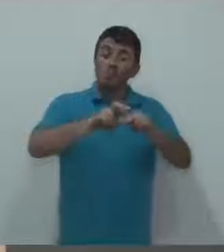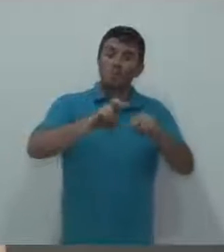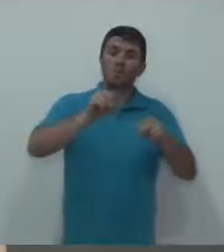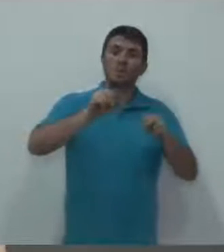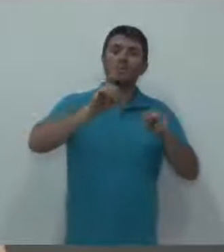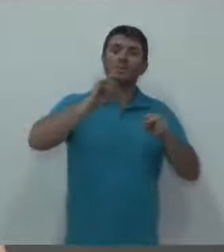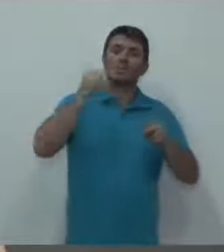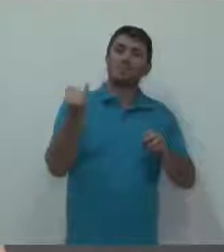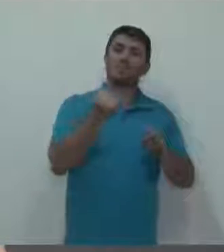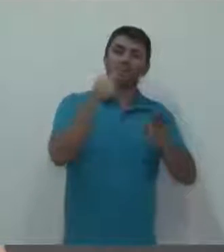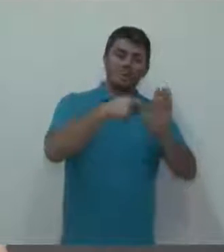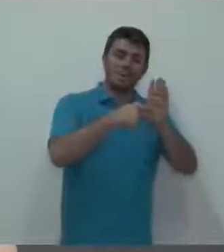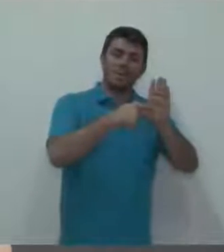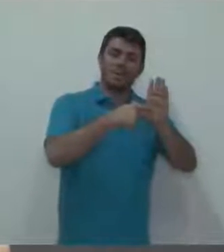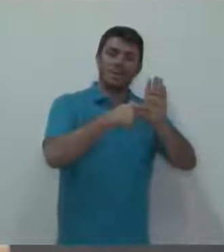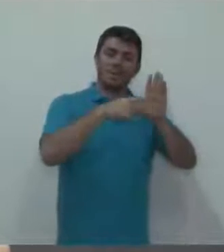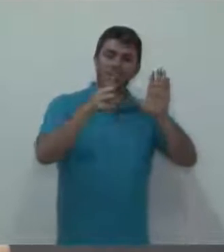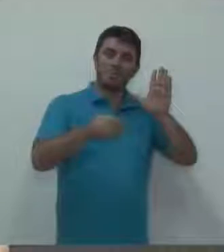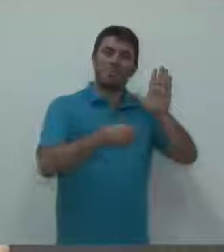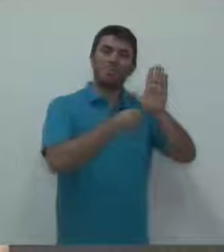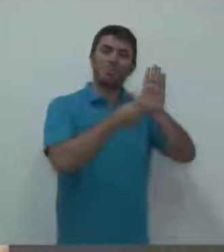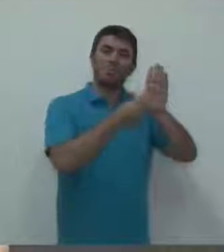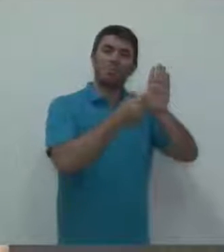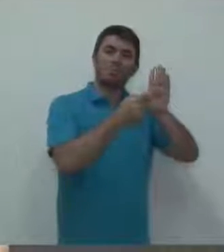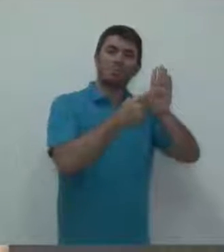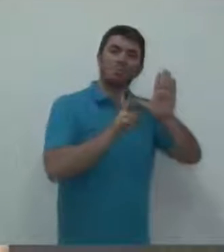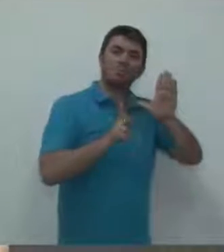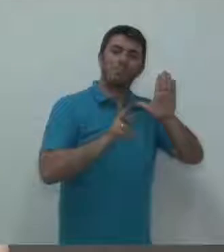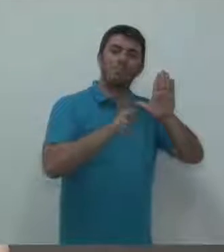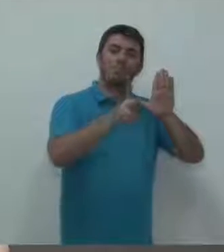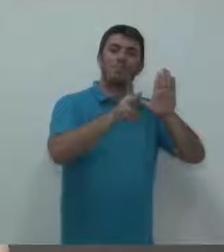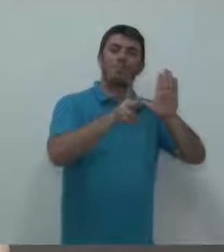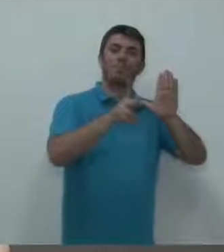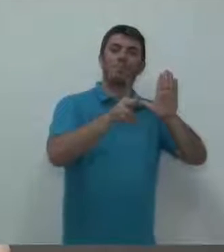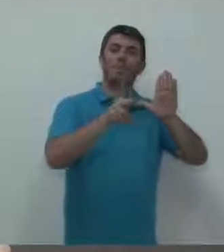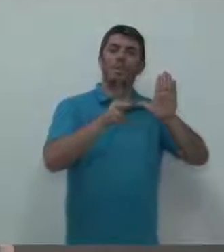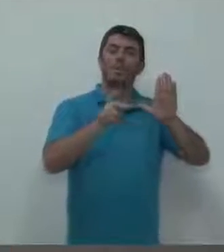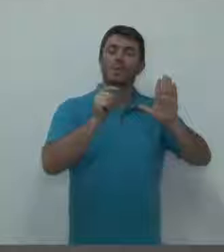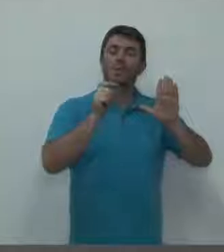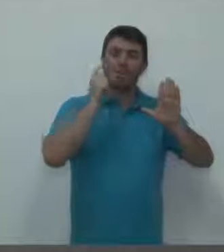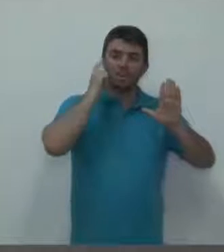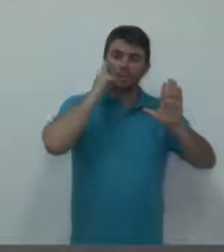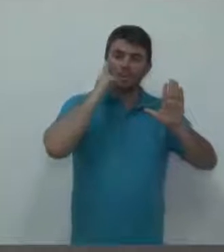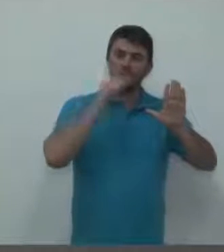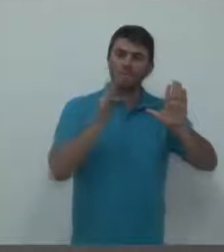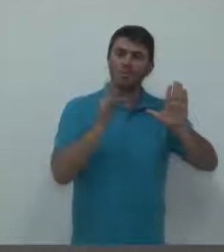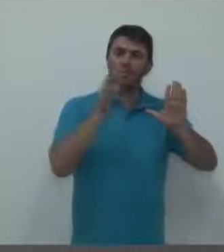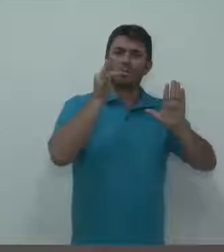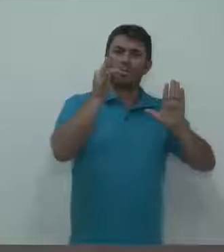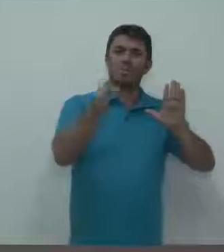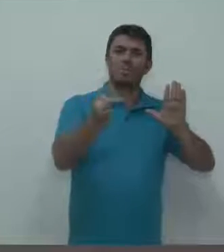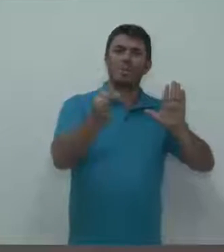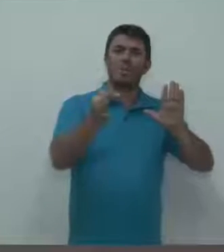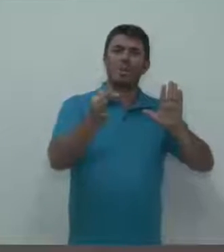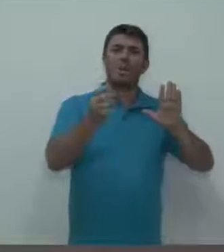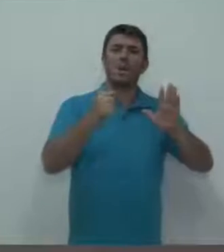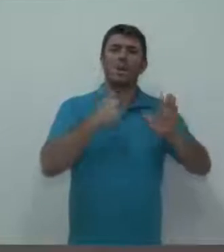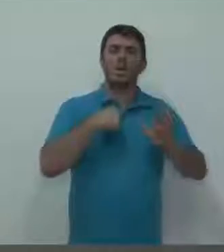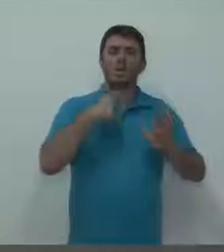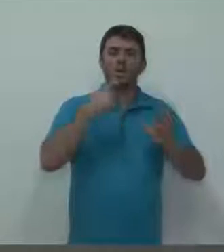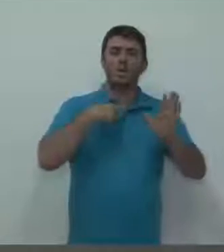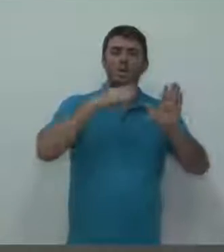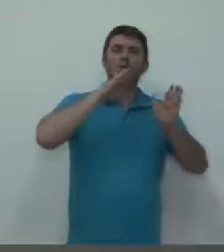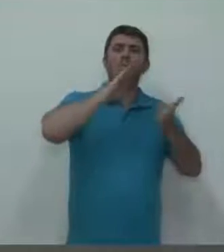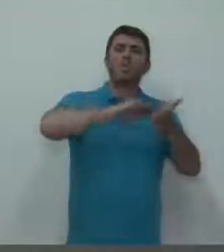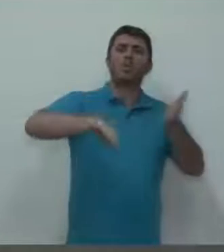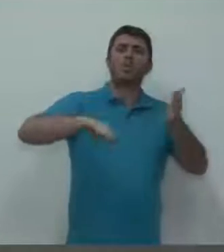sugestão, me parece razoável para fins de futuramente, se precisar. Por isso que tirei, inclusive, aquela ponte, que eu discordo totalmente que